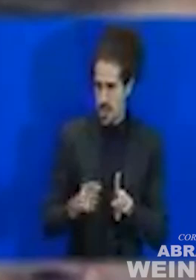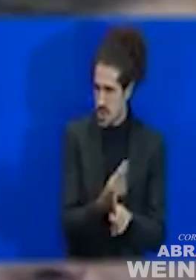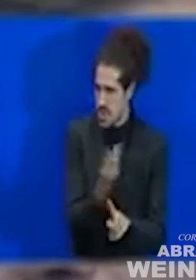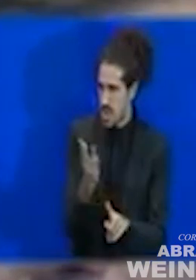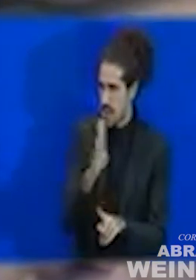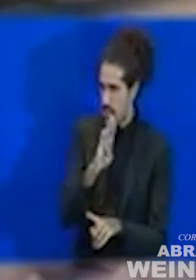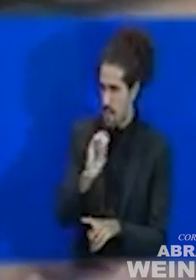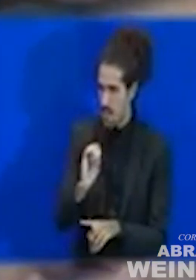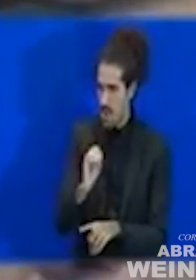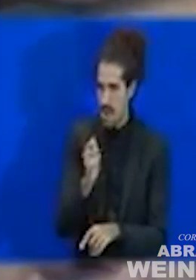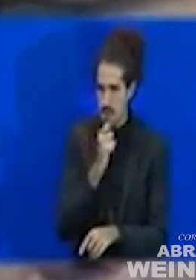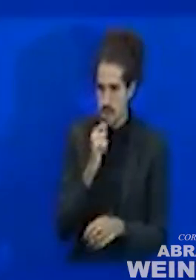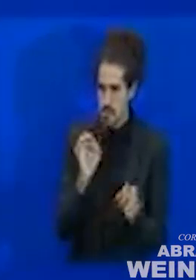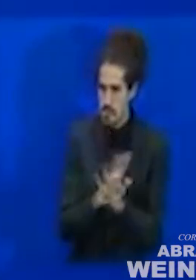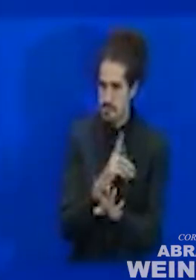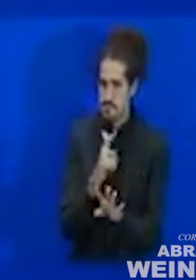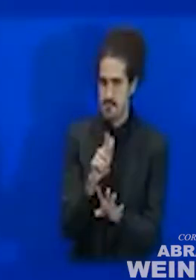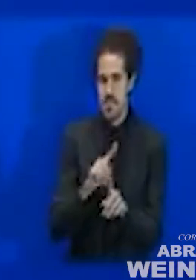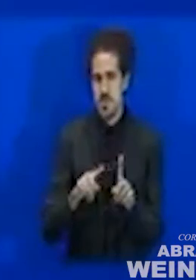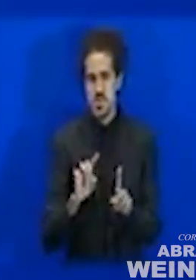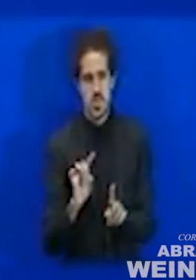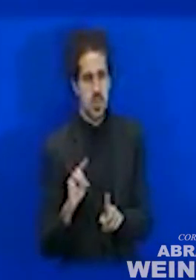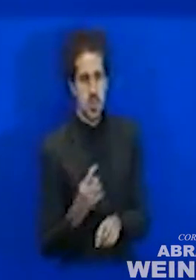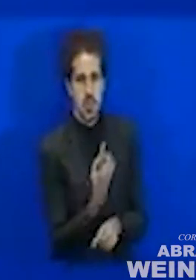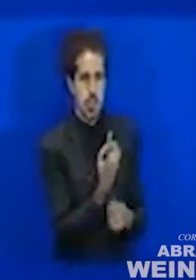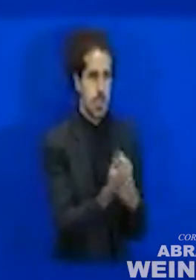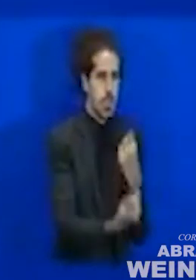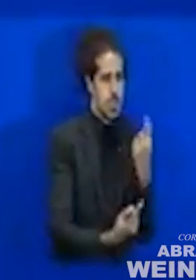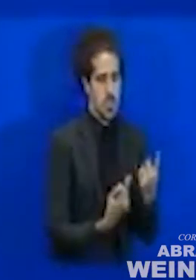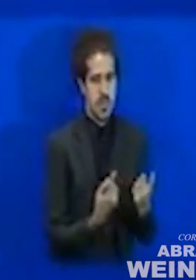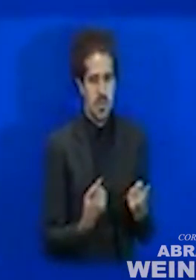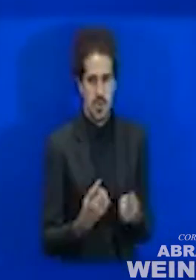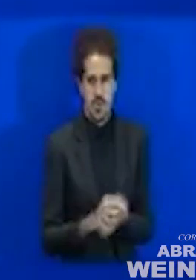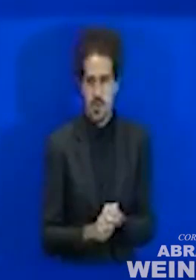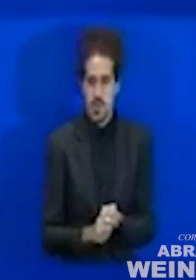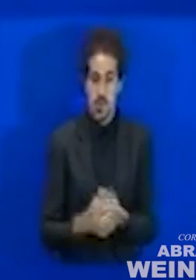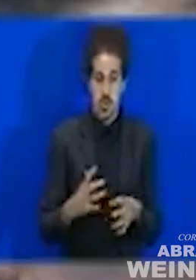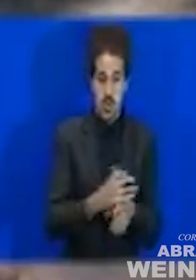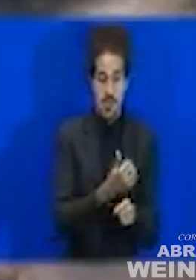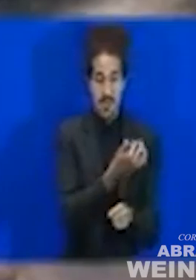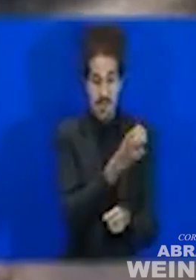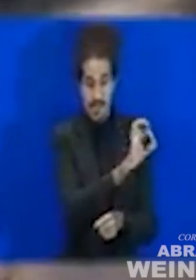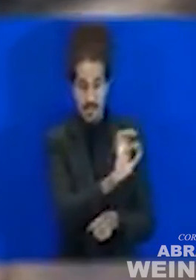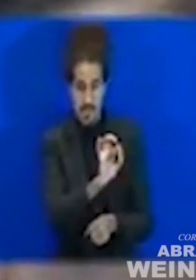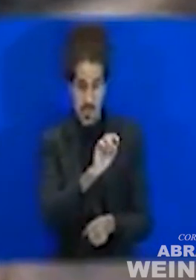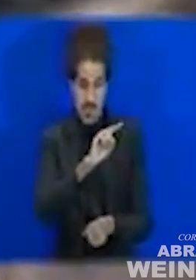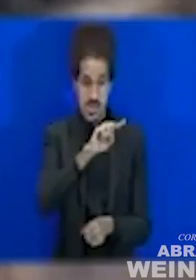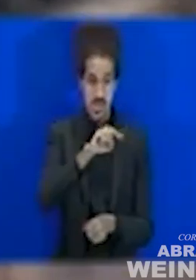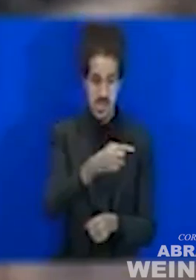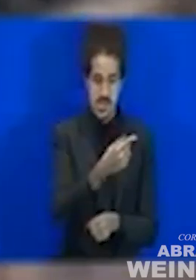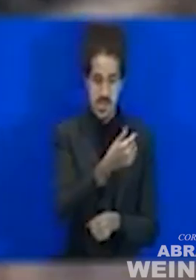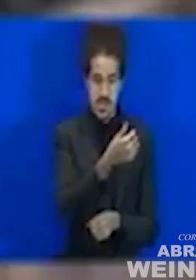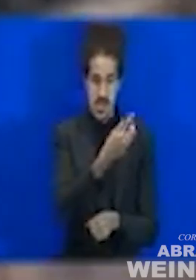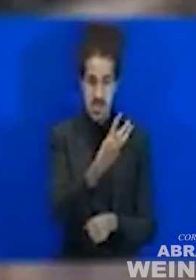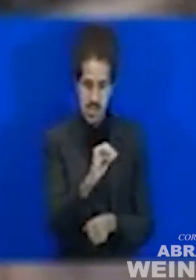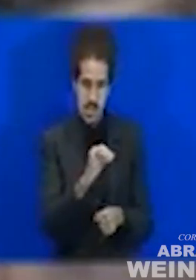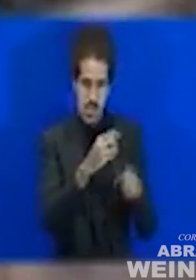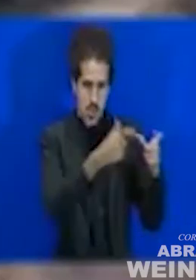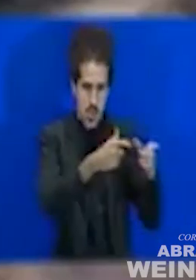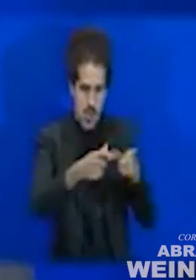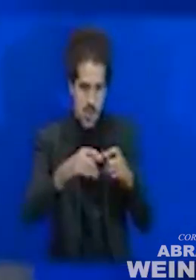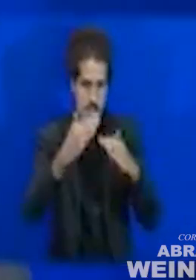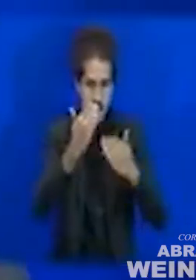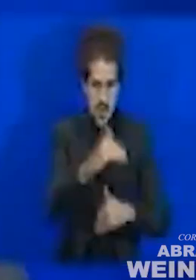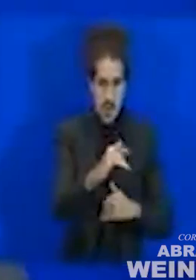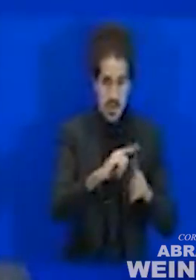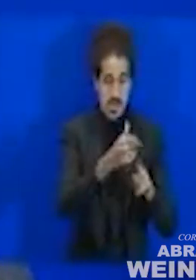fechado? Não. Mas é coisa boba, não é nada demais. São 10.130 locais de prova e mais de